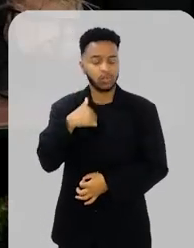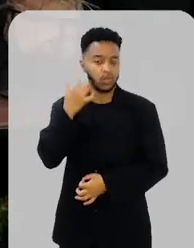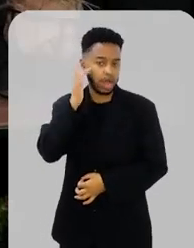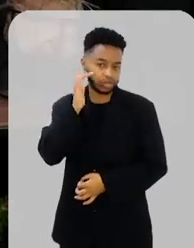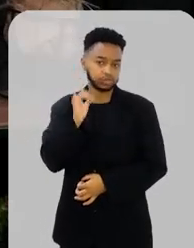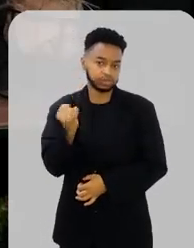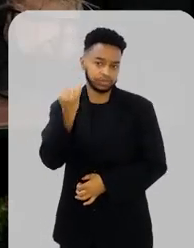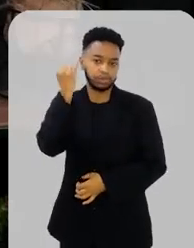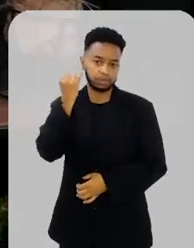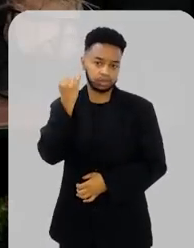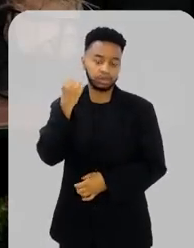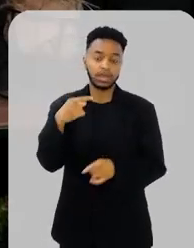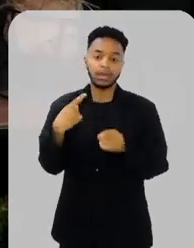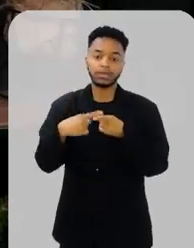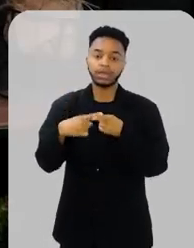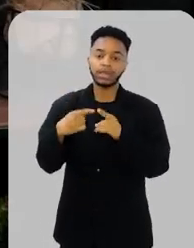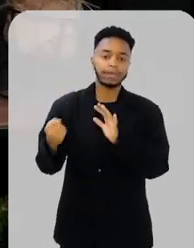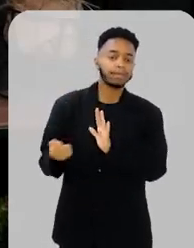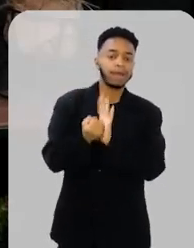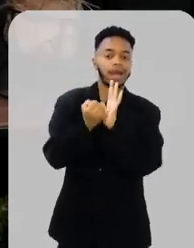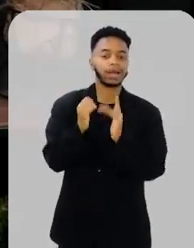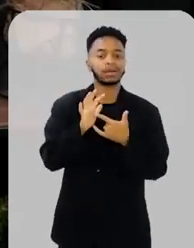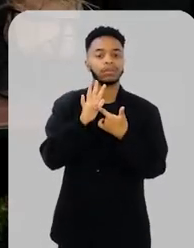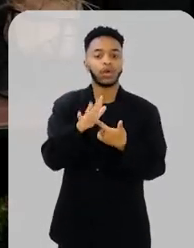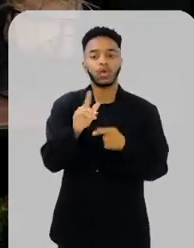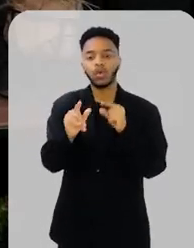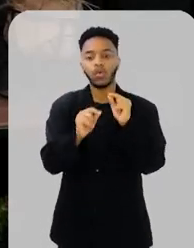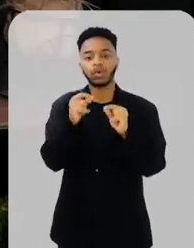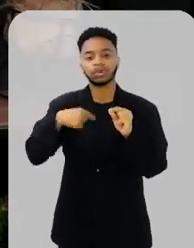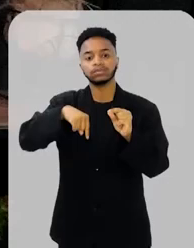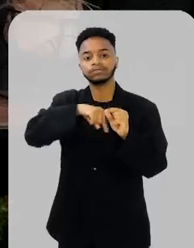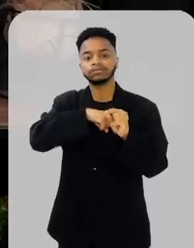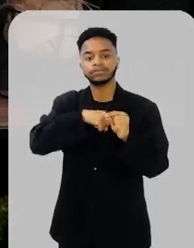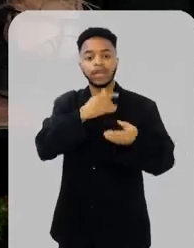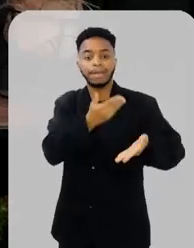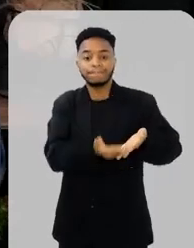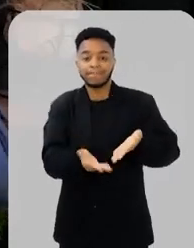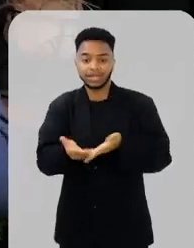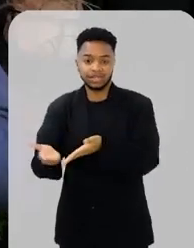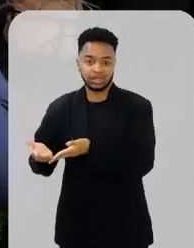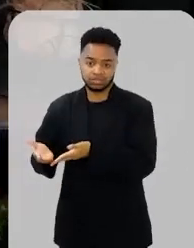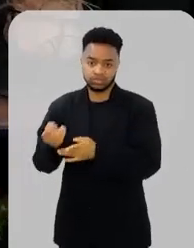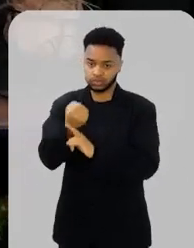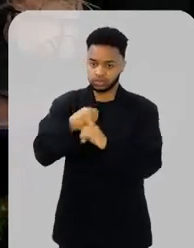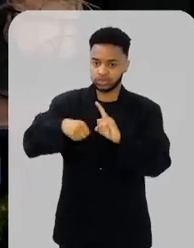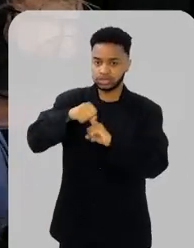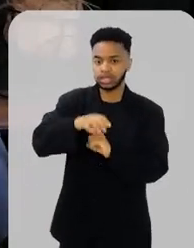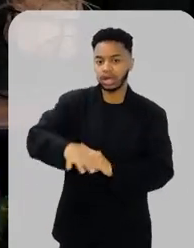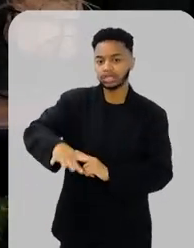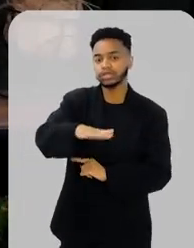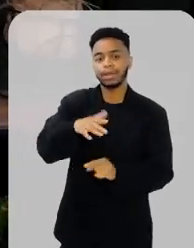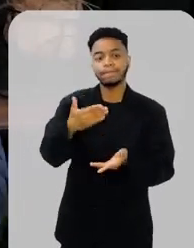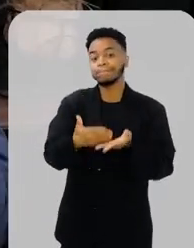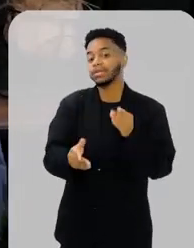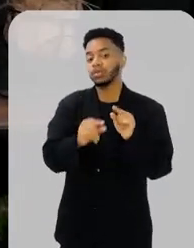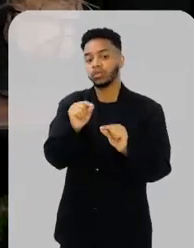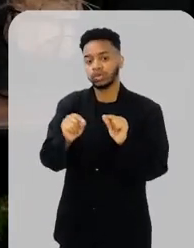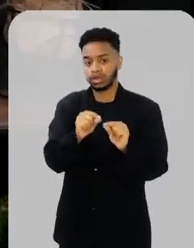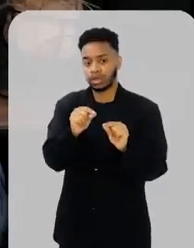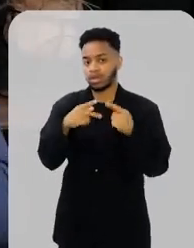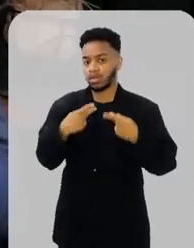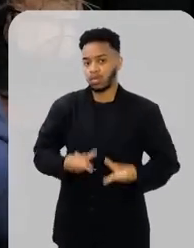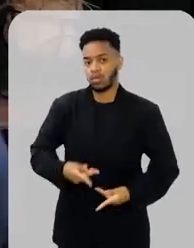étnica racial, eu acho que isso é muito importante, porque isso demarca exatamente o que nós estamos perdendo enquanto sociedade,